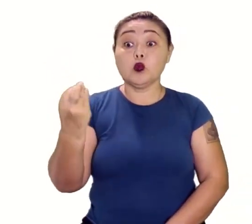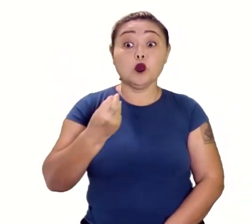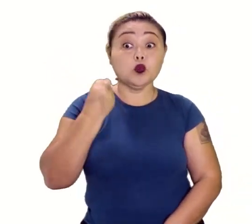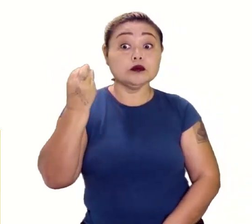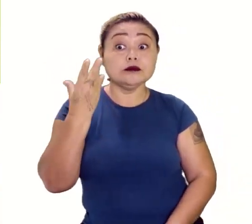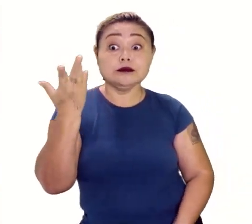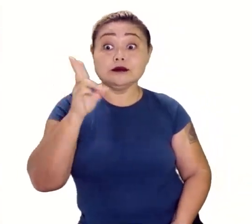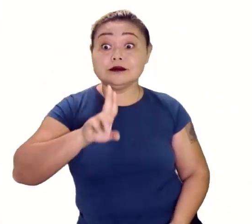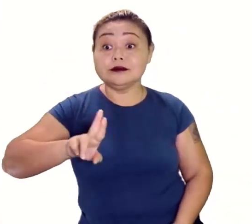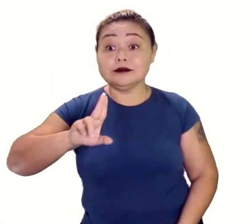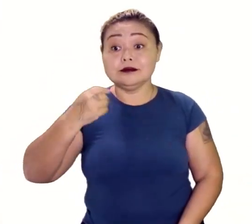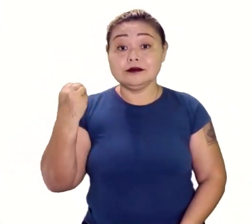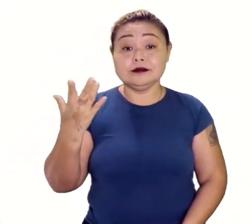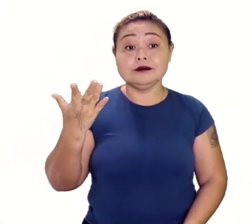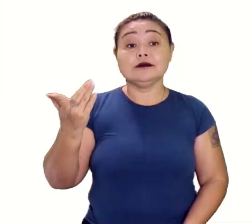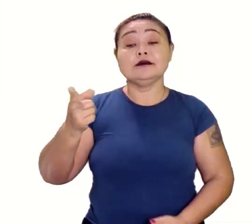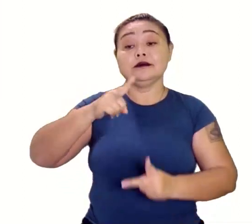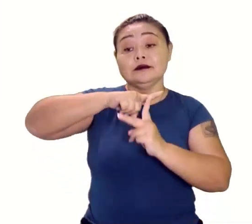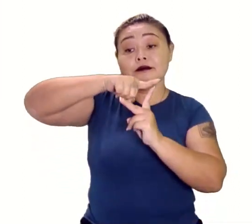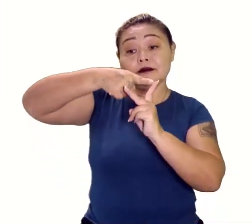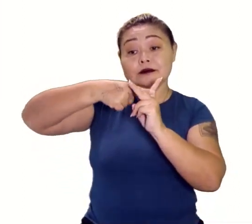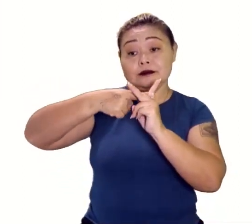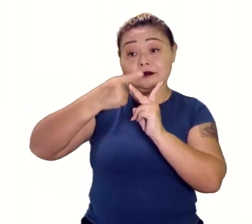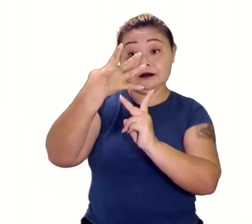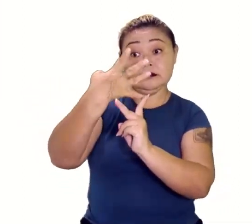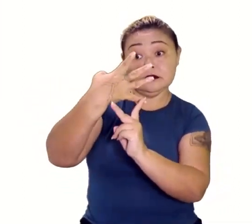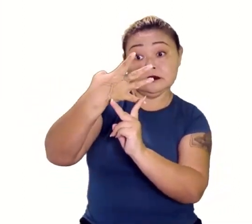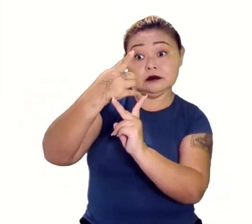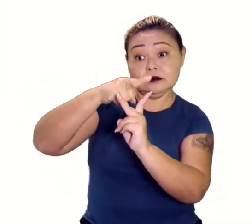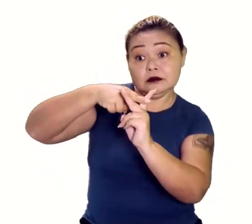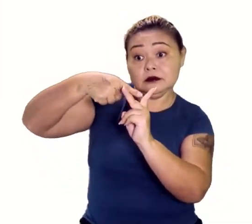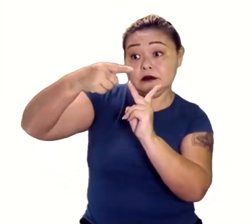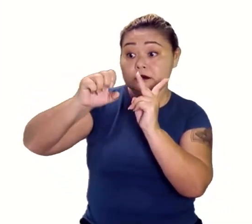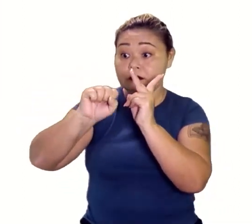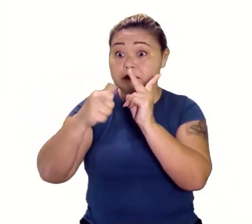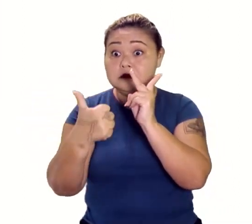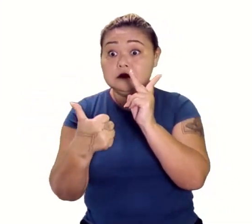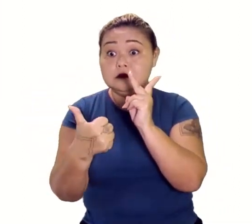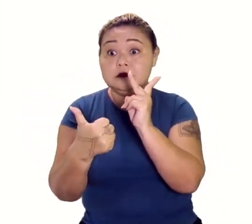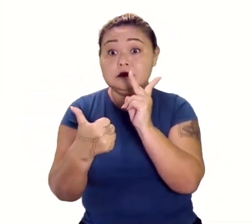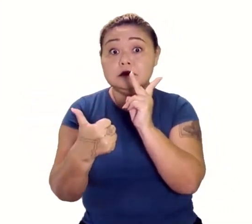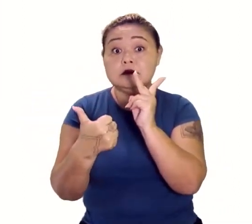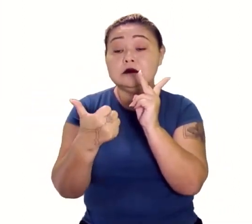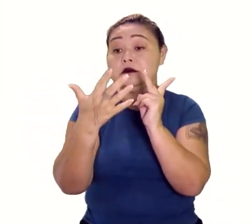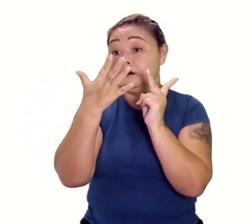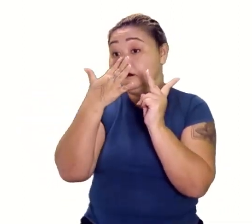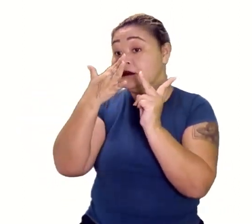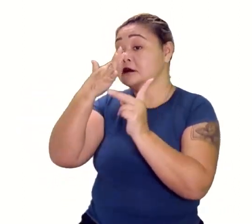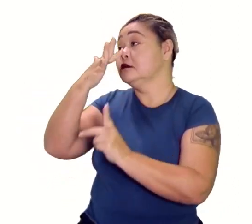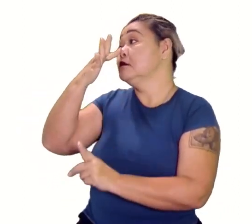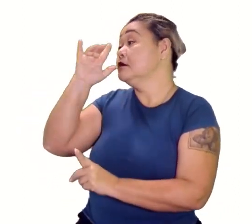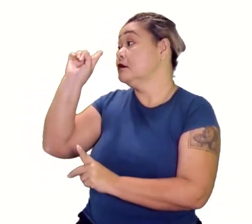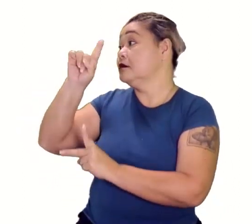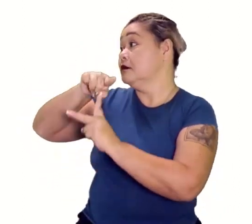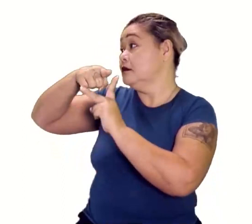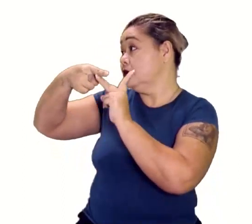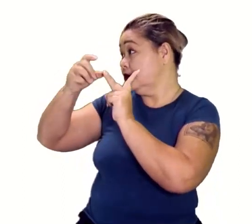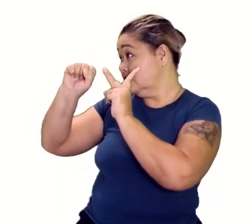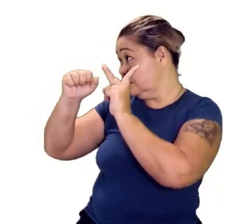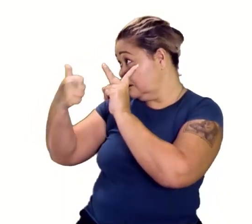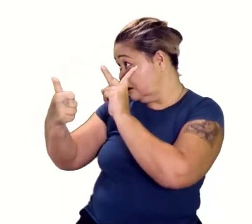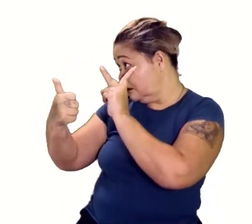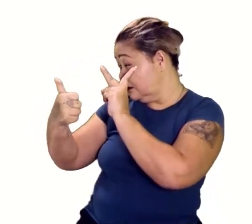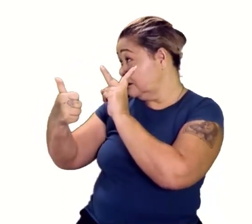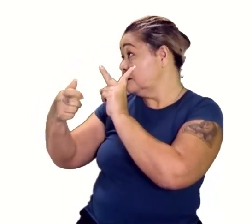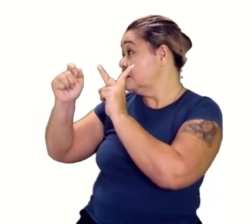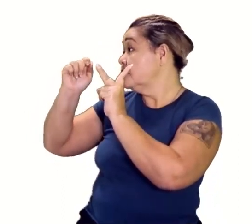funciona esse processo. Olha lá. Raiz quarta de 81. Observem que o 81 nós